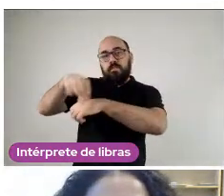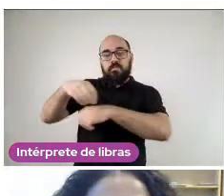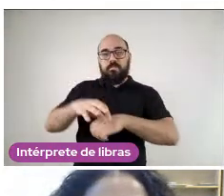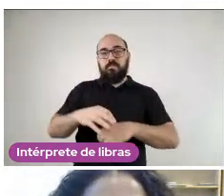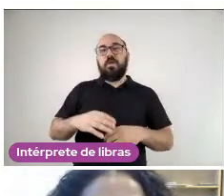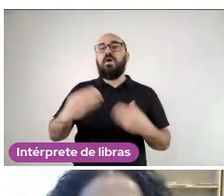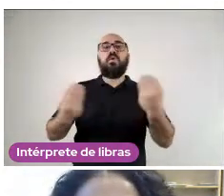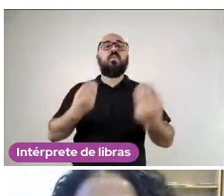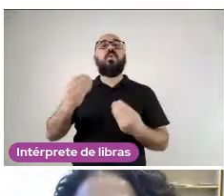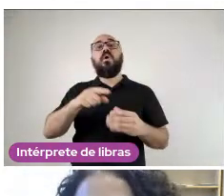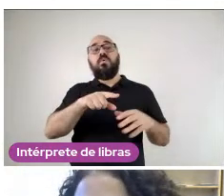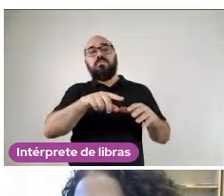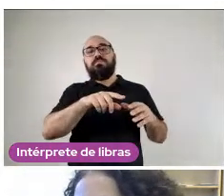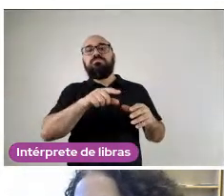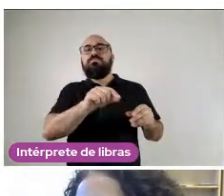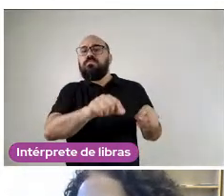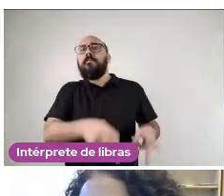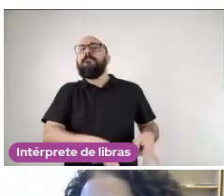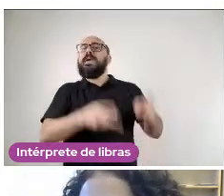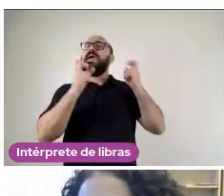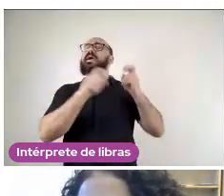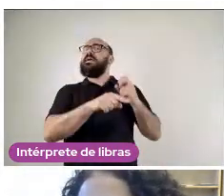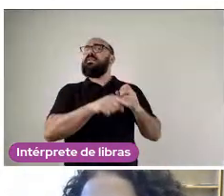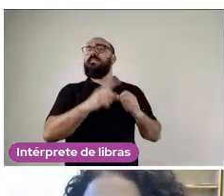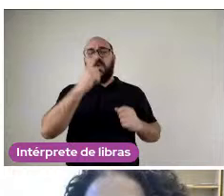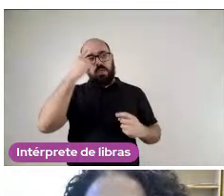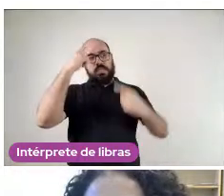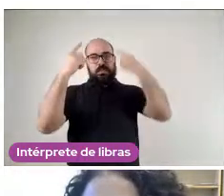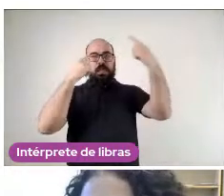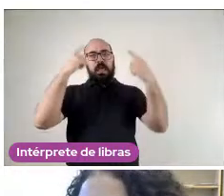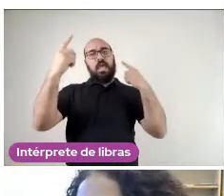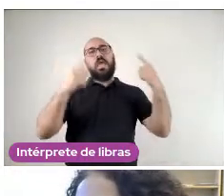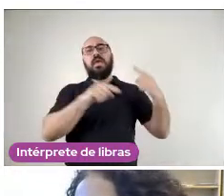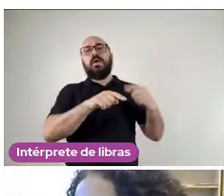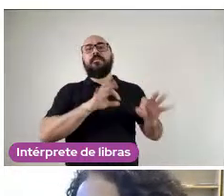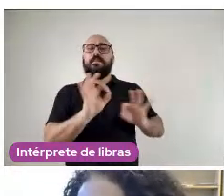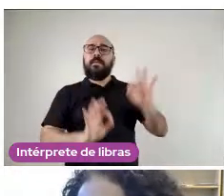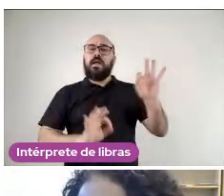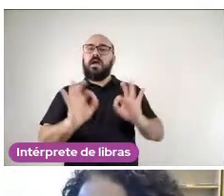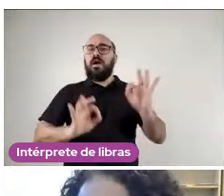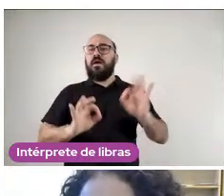quais foram as principais ideias que a gente levantou enquanto preparava